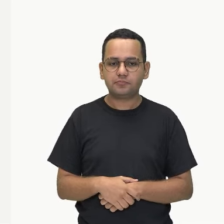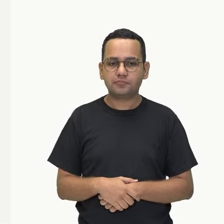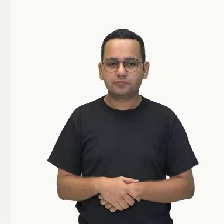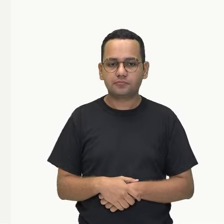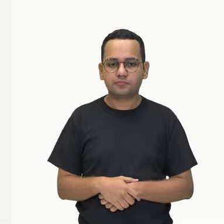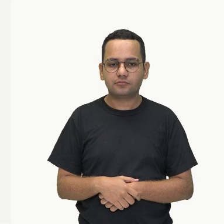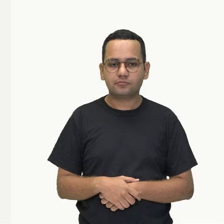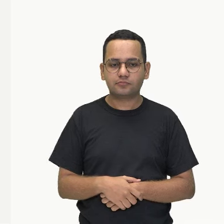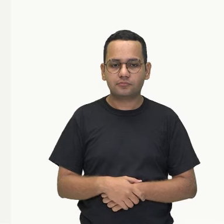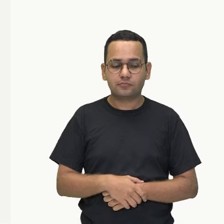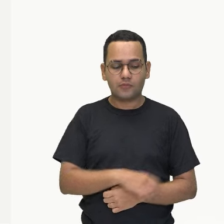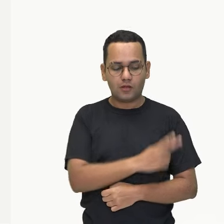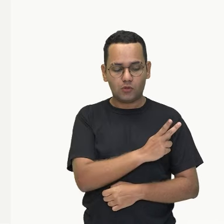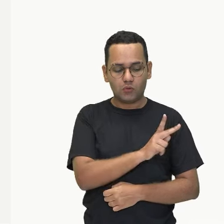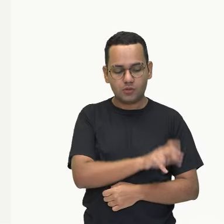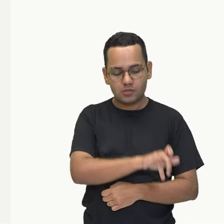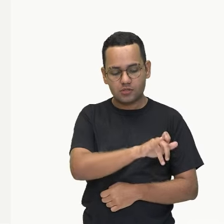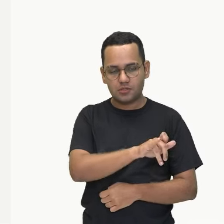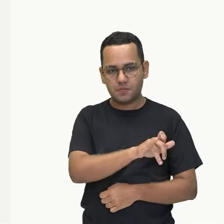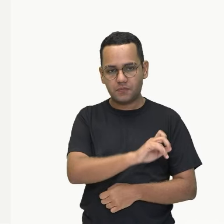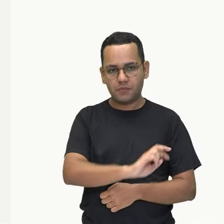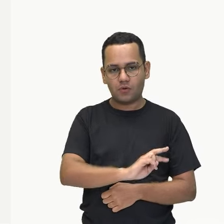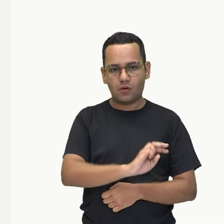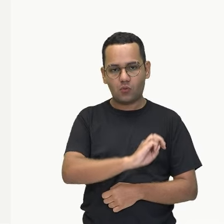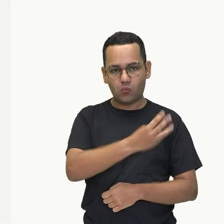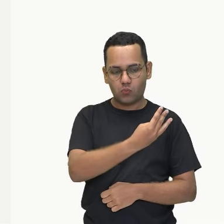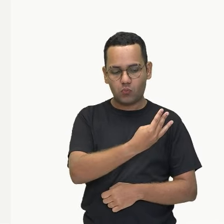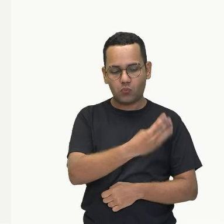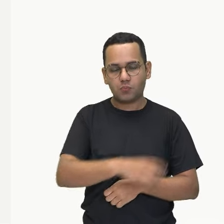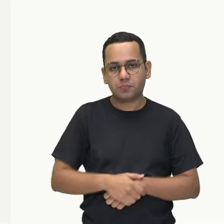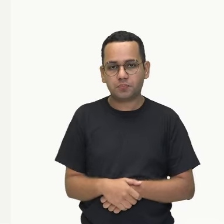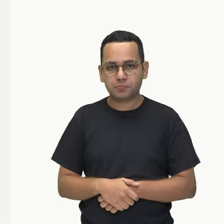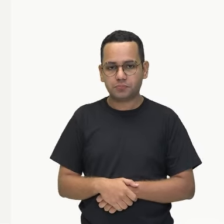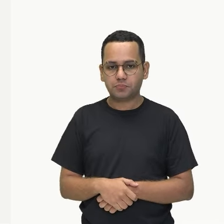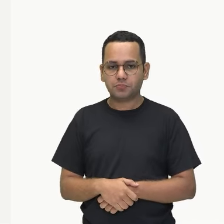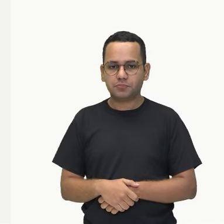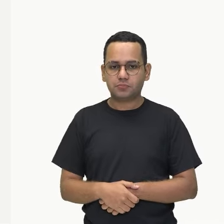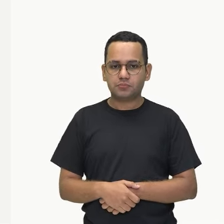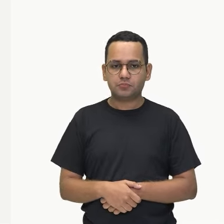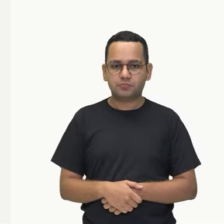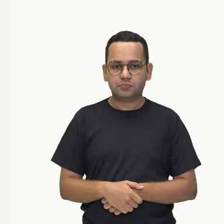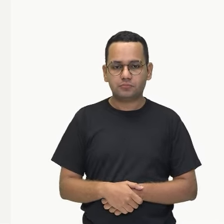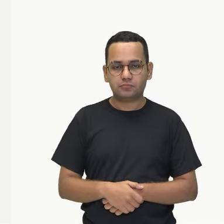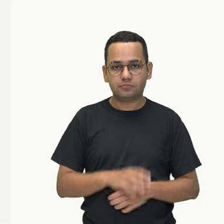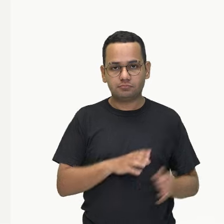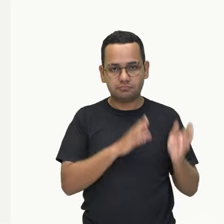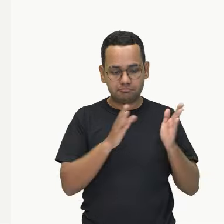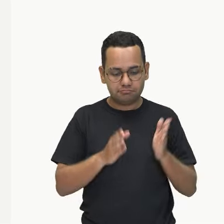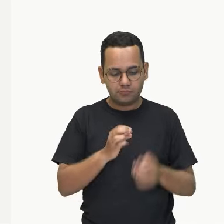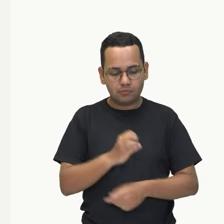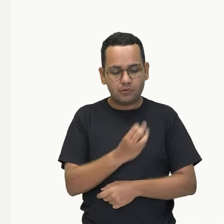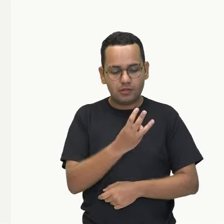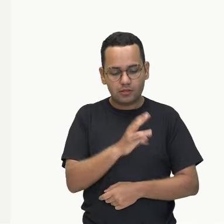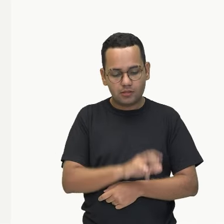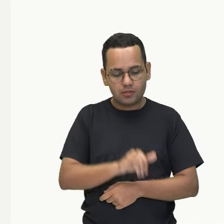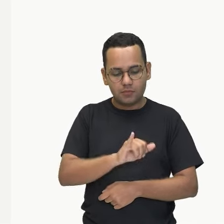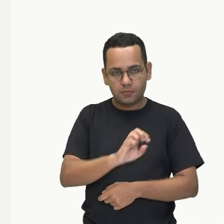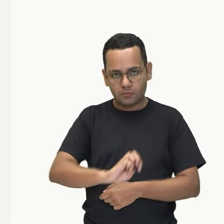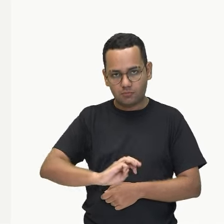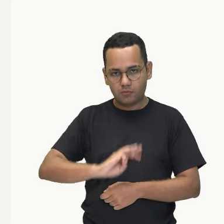2y ao cubo e 3y ao